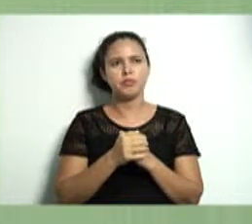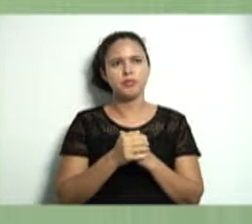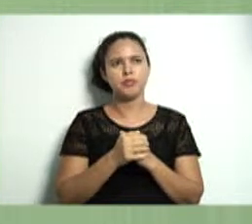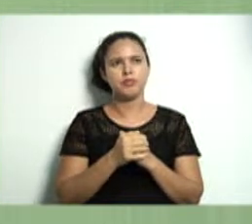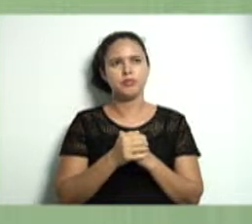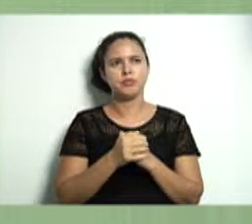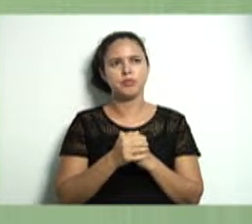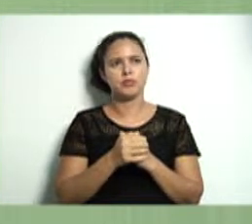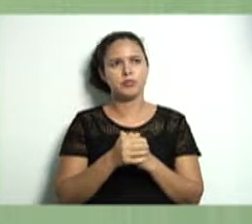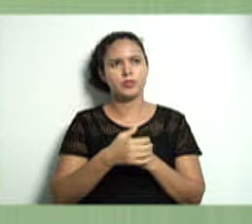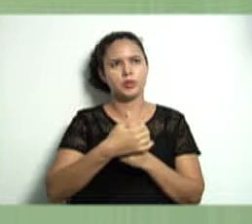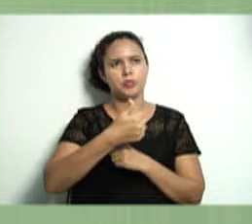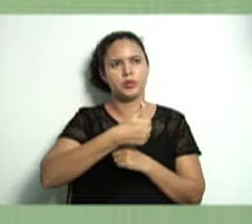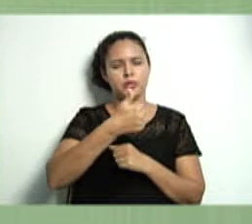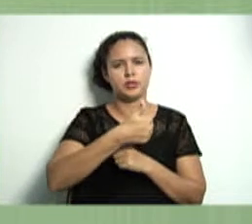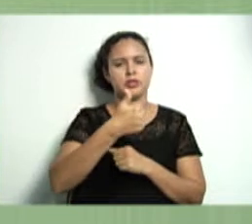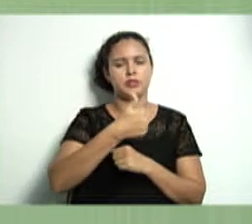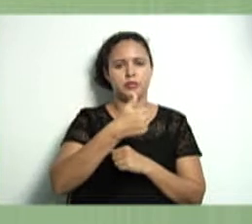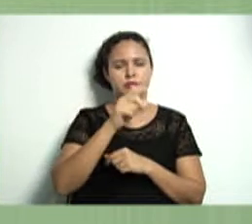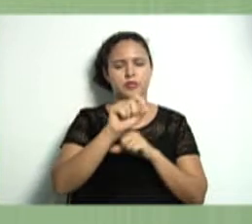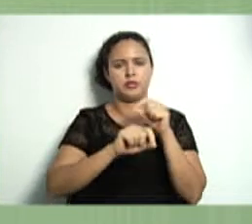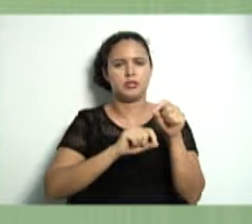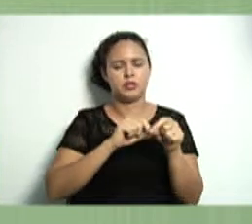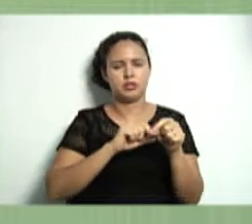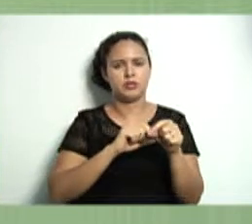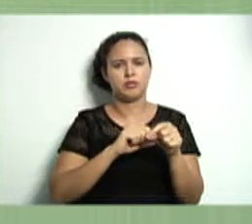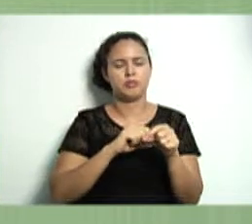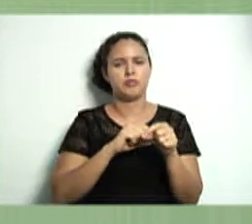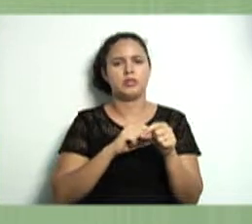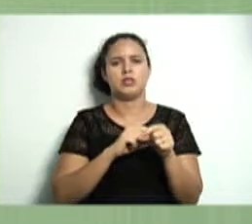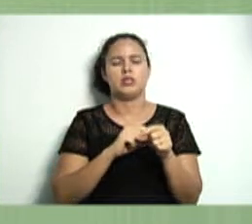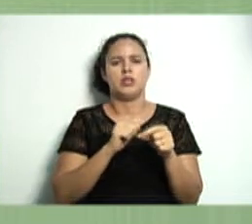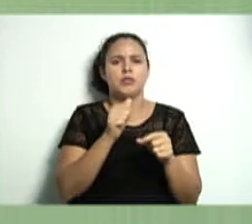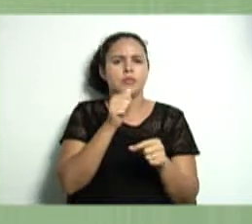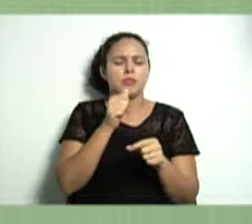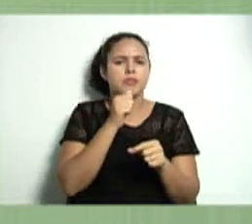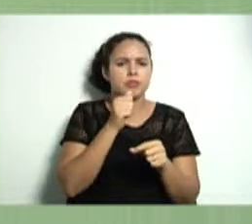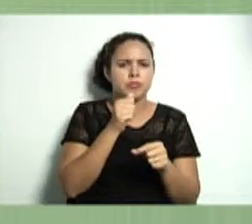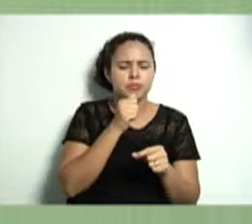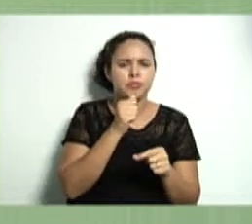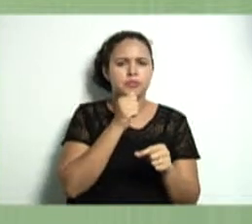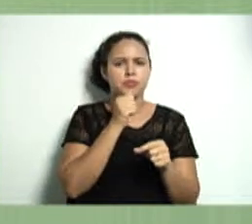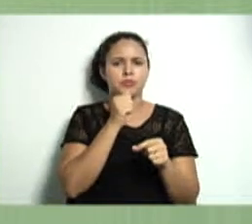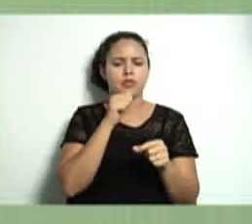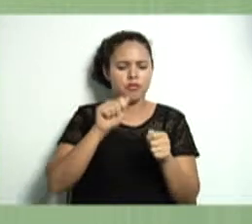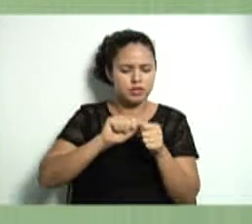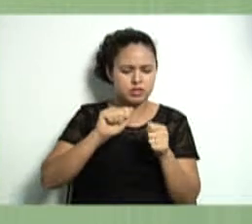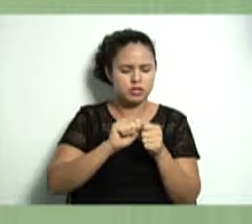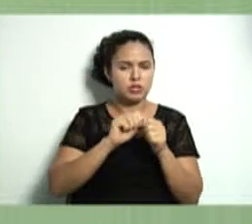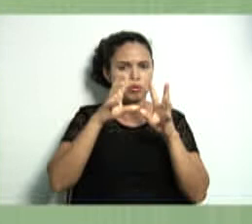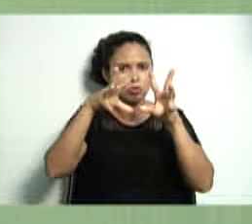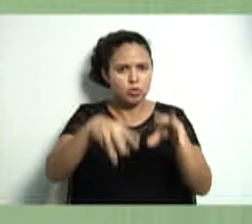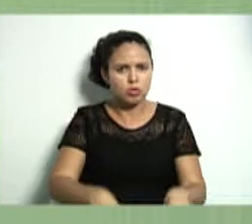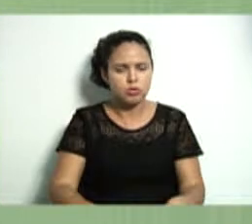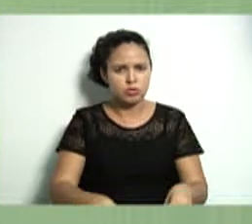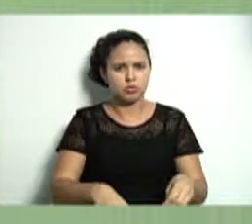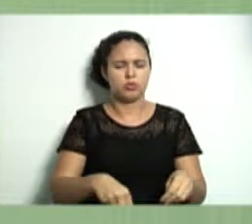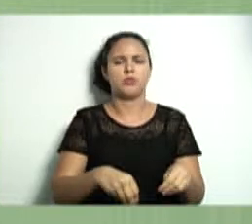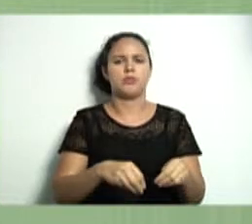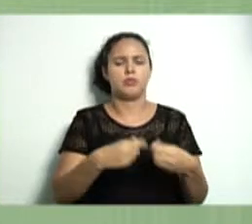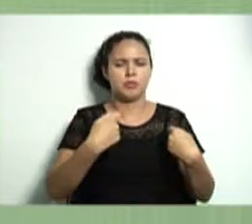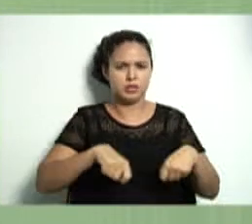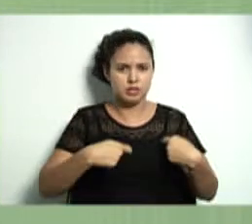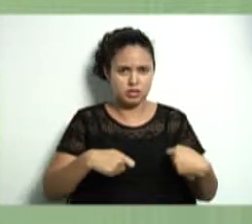primeira afirmativa: não produzem todos os bens de que necessitam. A